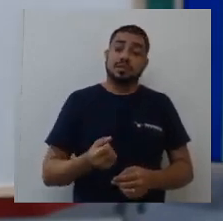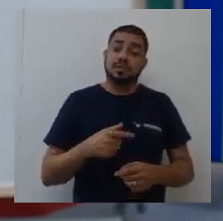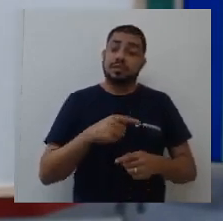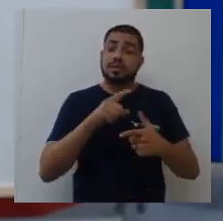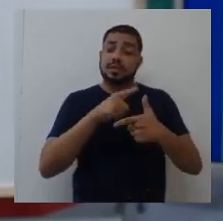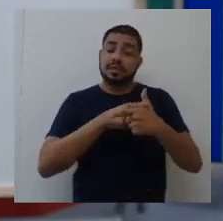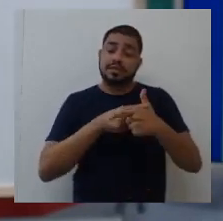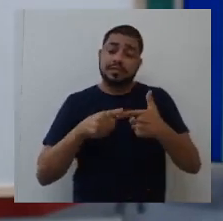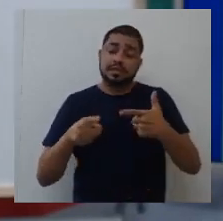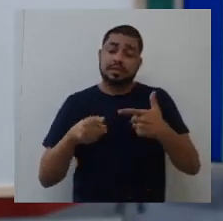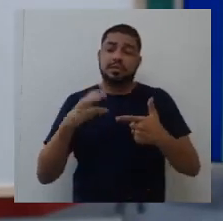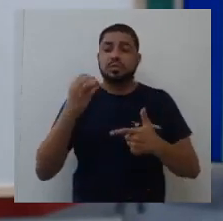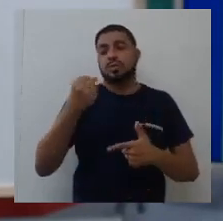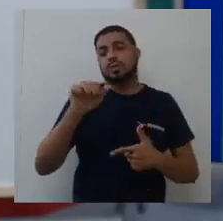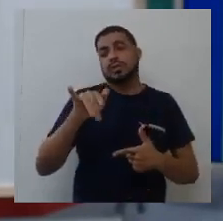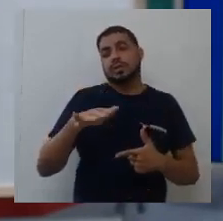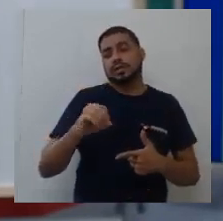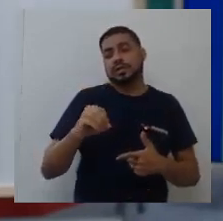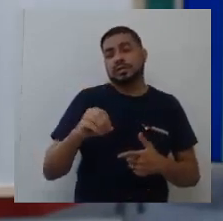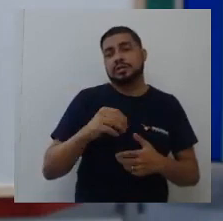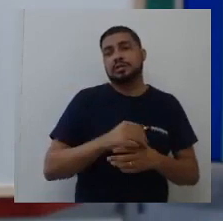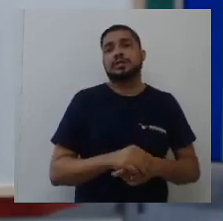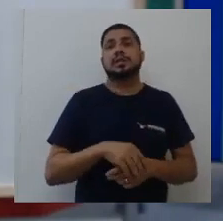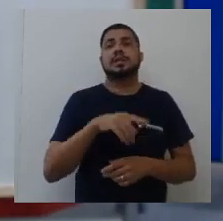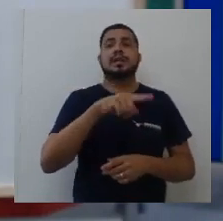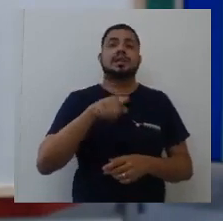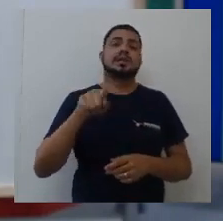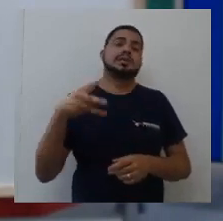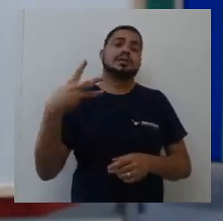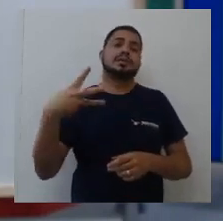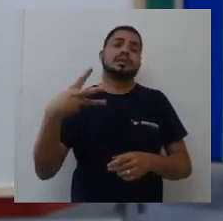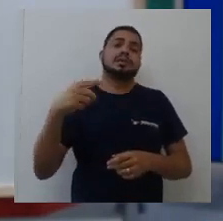dividido pelo cosseno, que é raiz de 3 sobre 2.